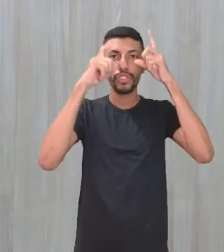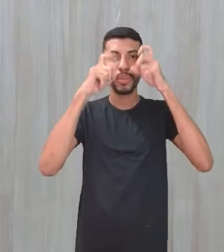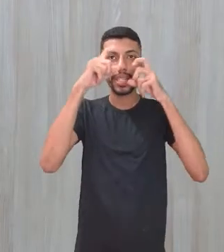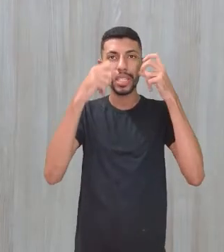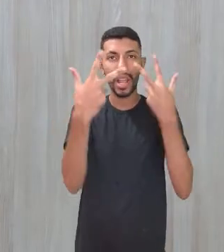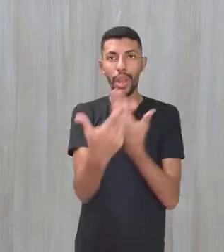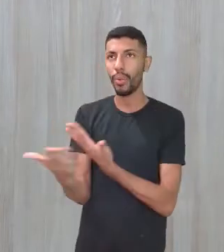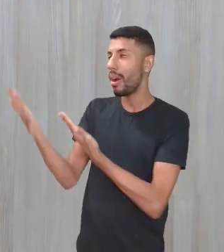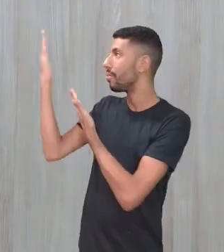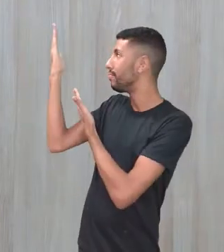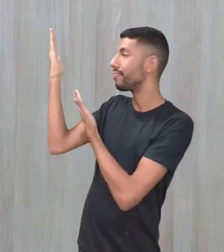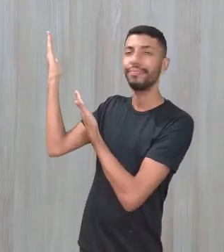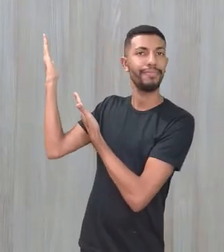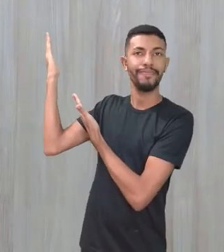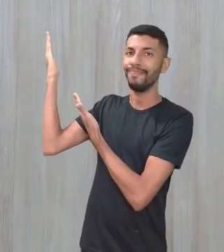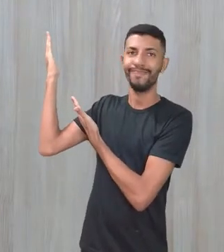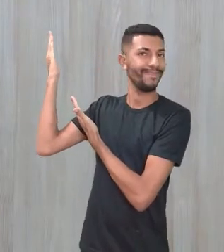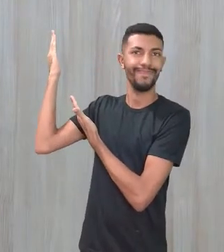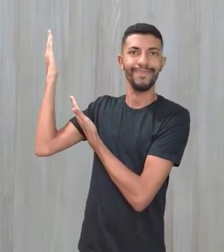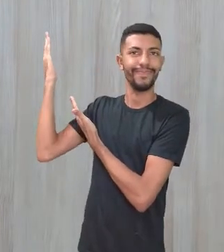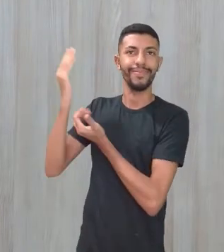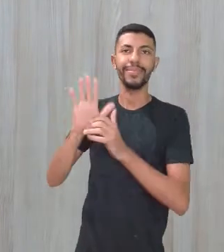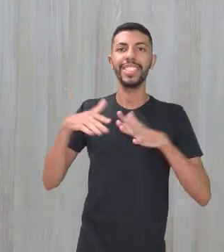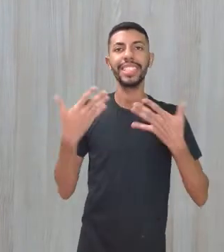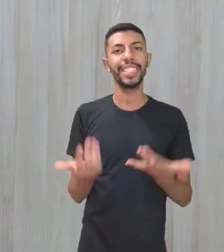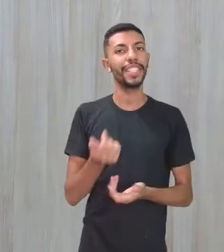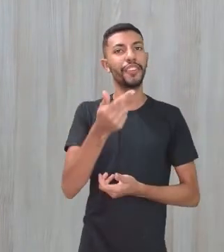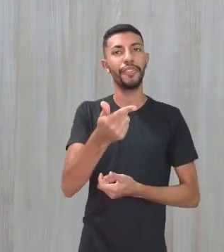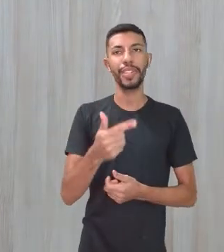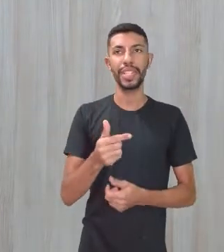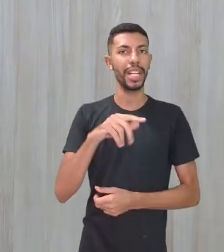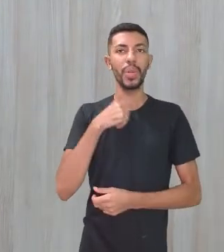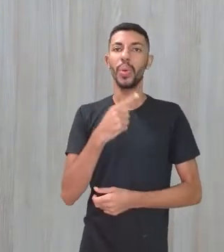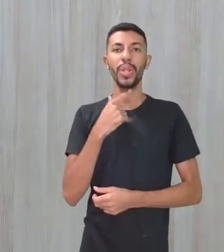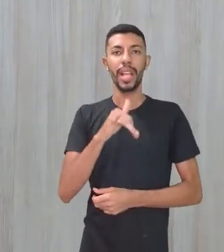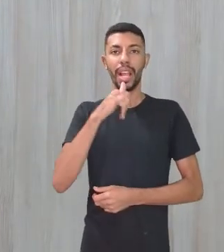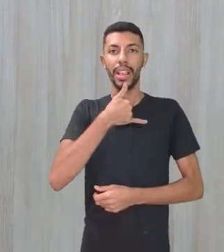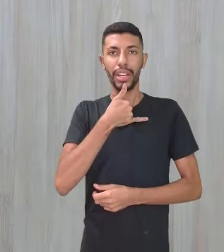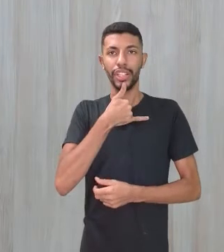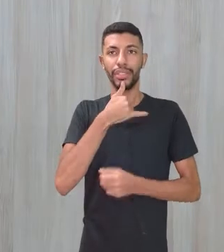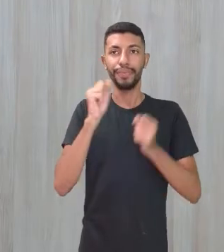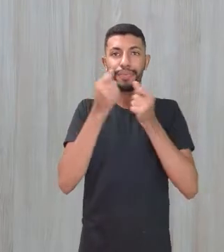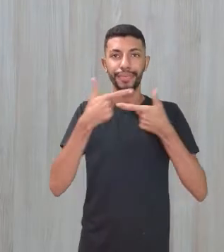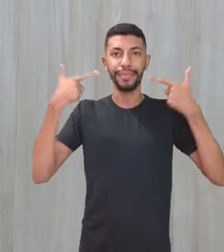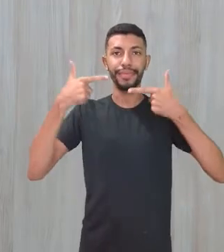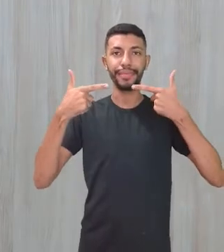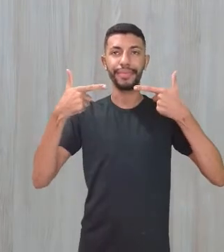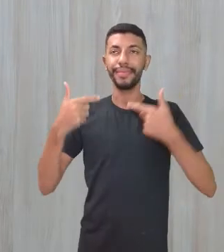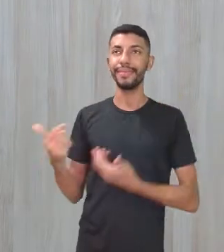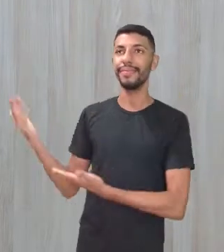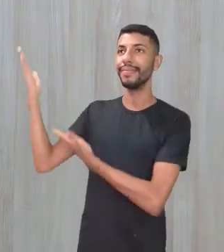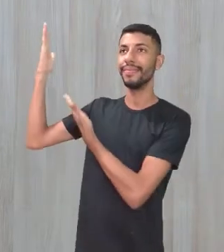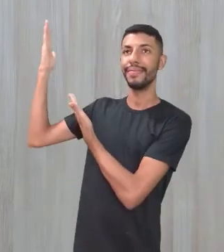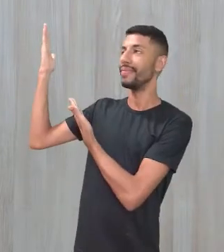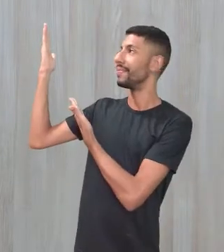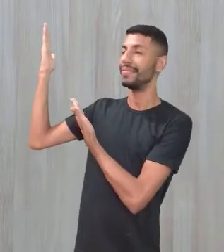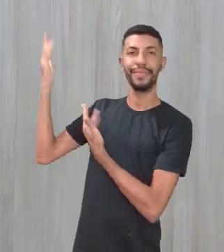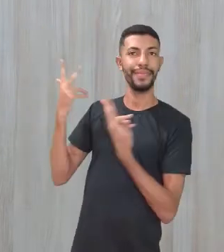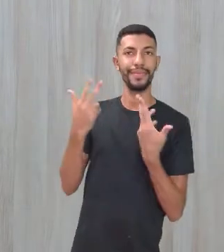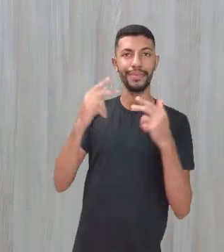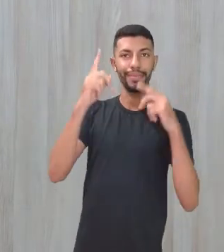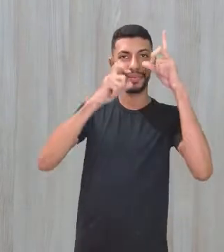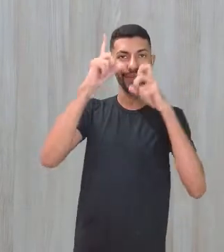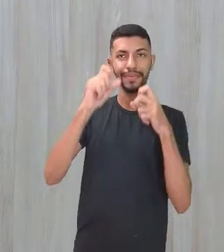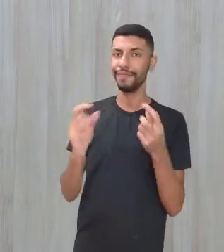aqui a nossa amiga. Então, não tem como você estar triste e estar com essa expressão.